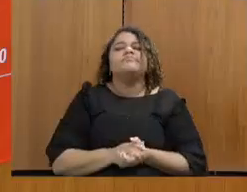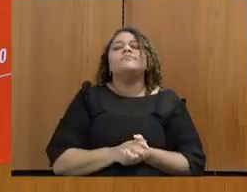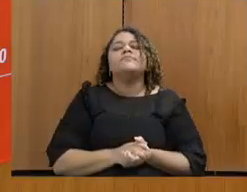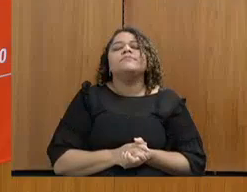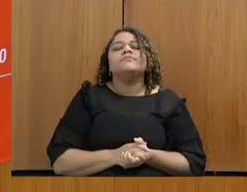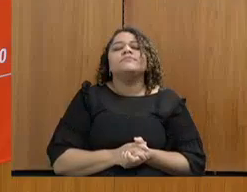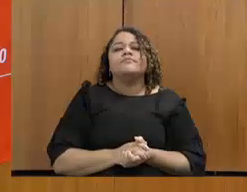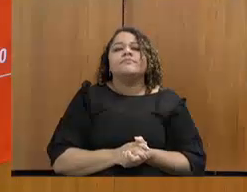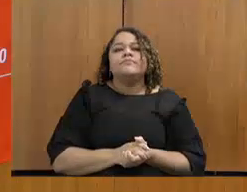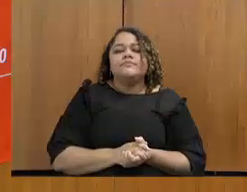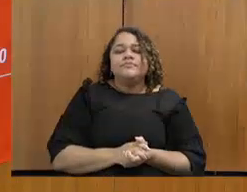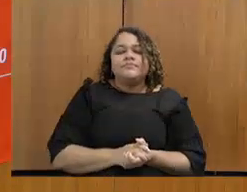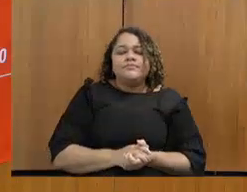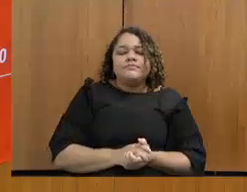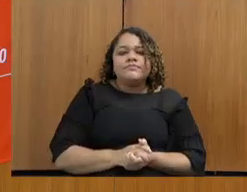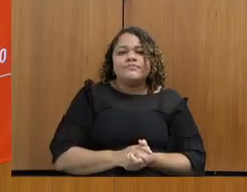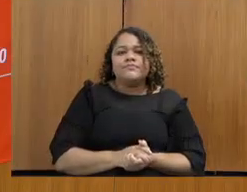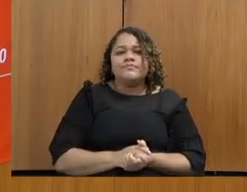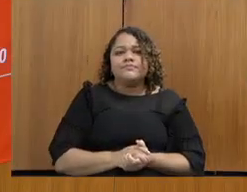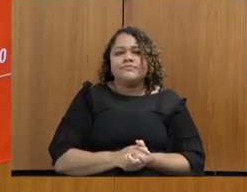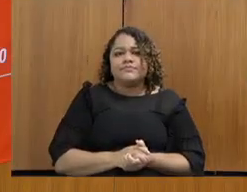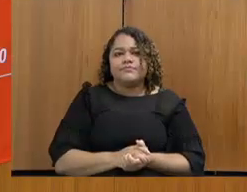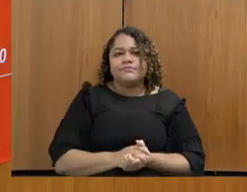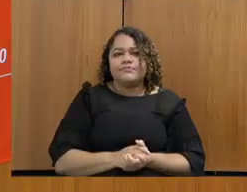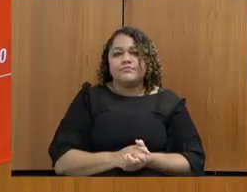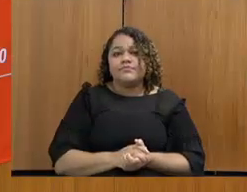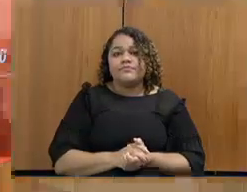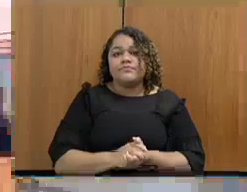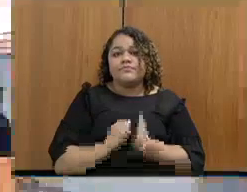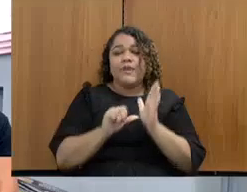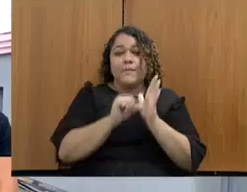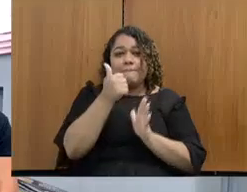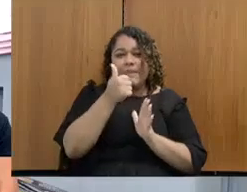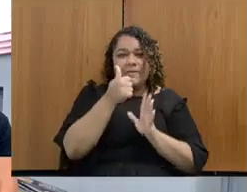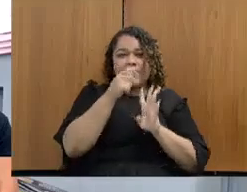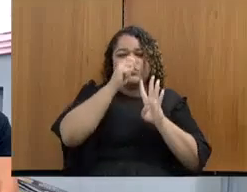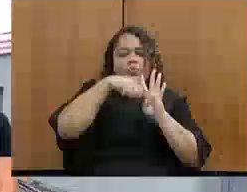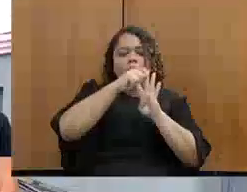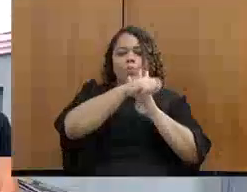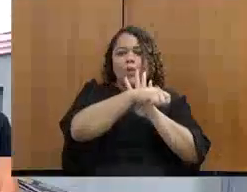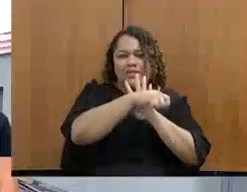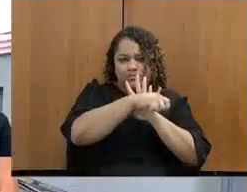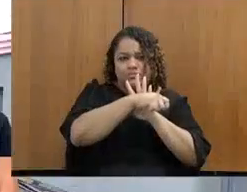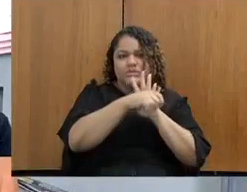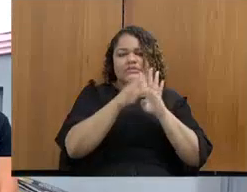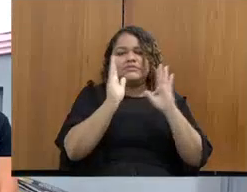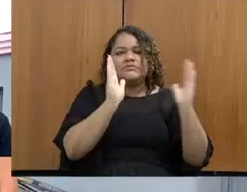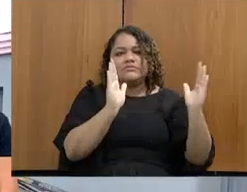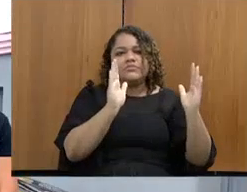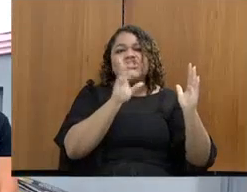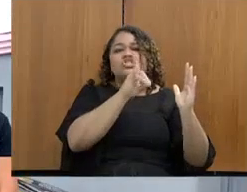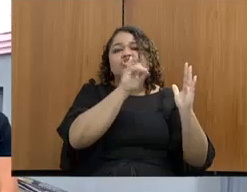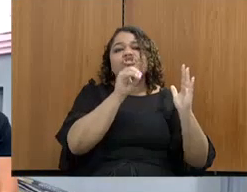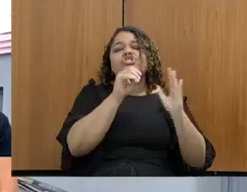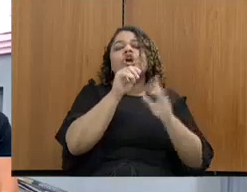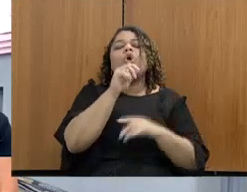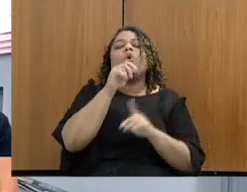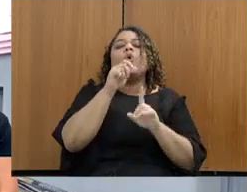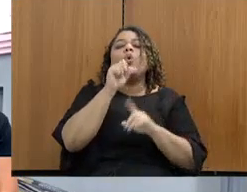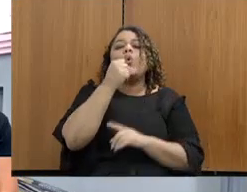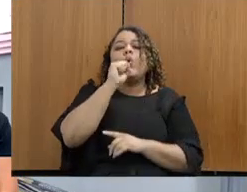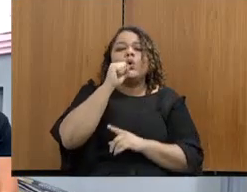nesse primeiro quadrimestre nós tivemos também no dia 8 de Março a inauguração da delegacia